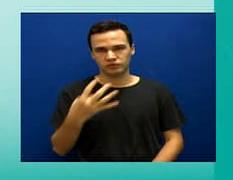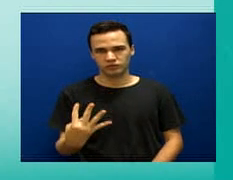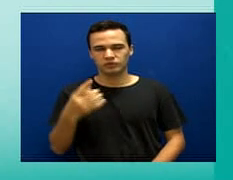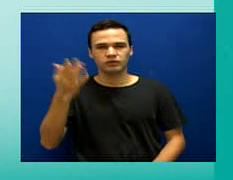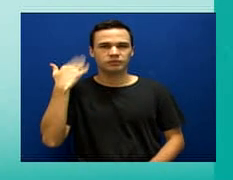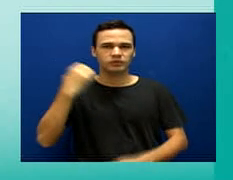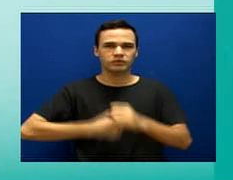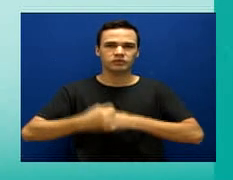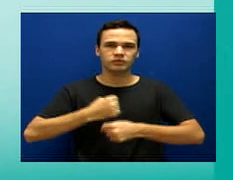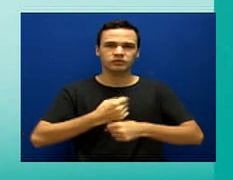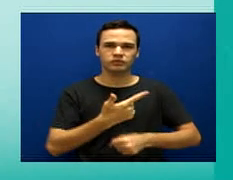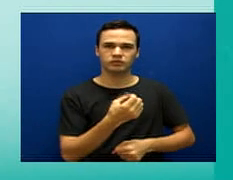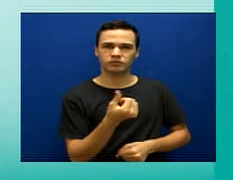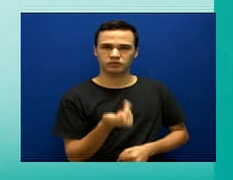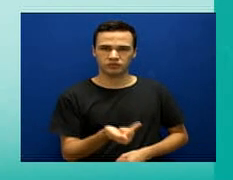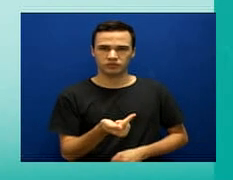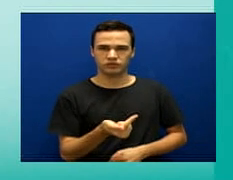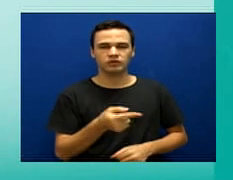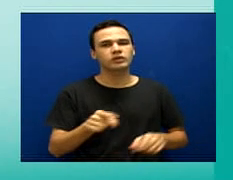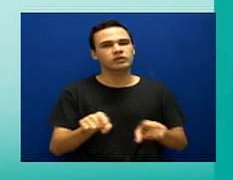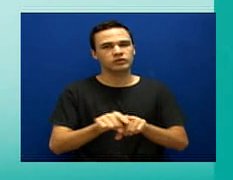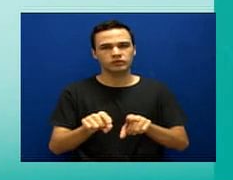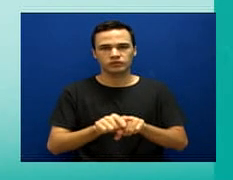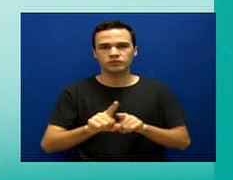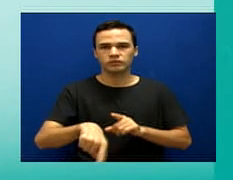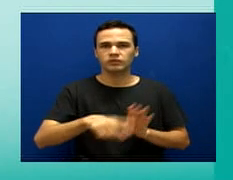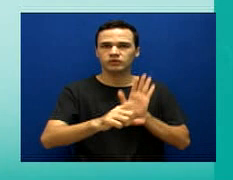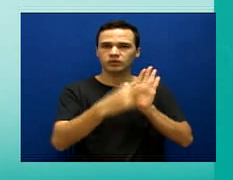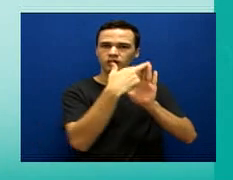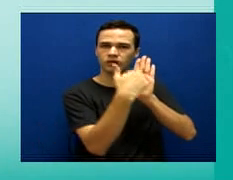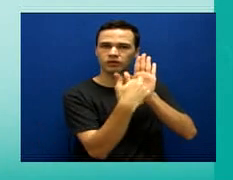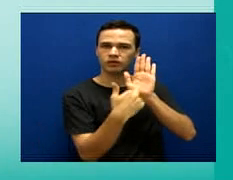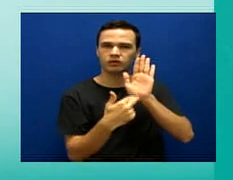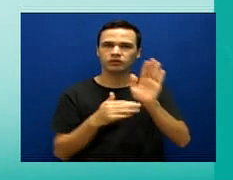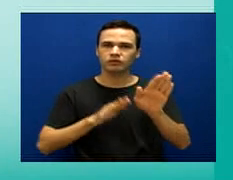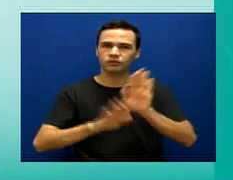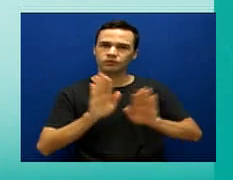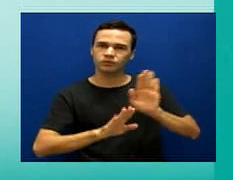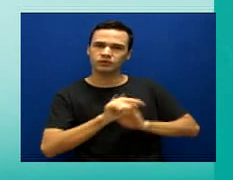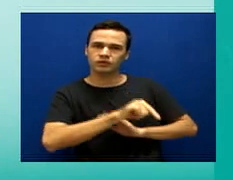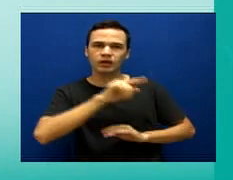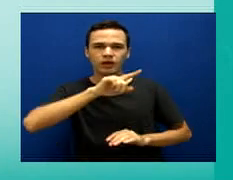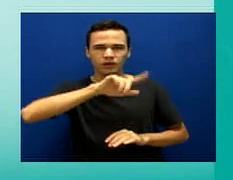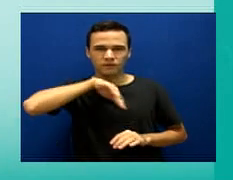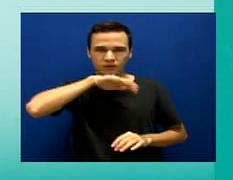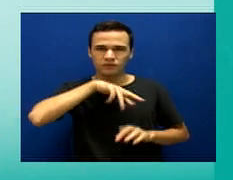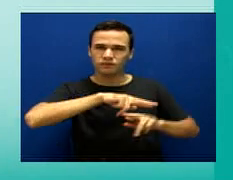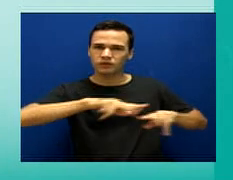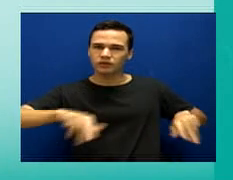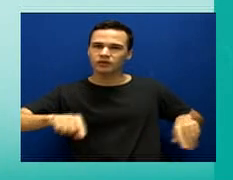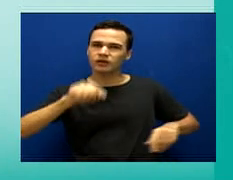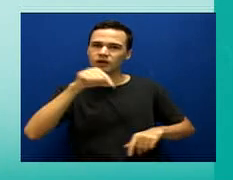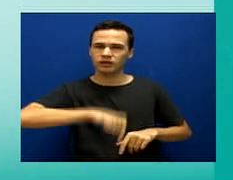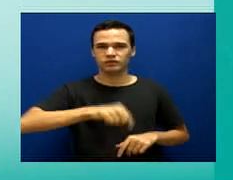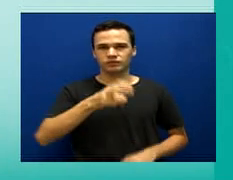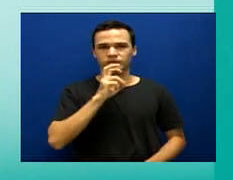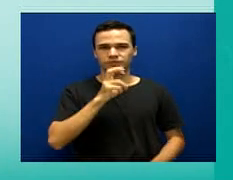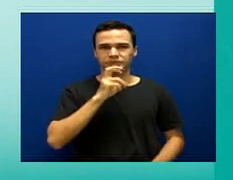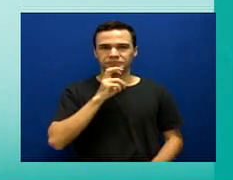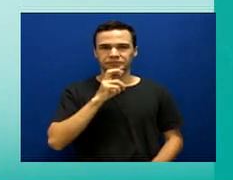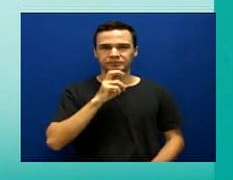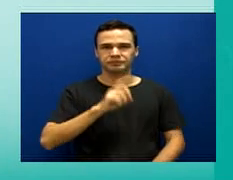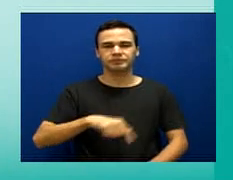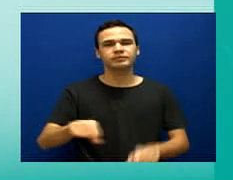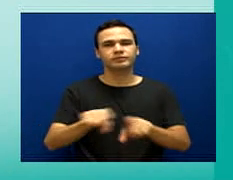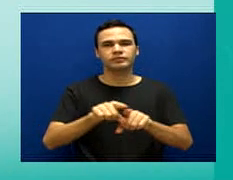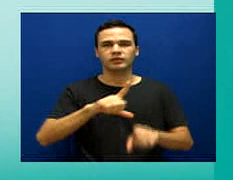8.354, do ano de 2007, que estabelece regras para a prevenção de zoonoses e o bem-estar animal no município.